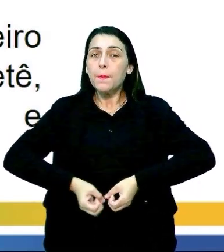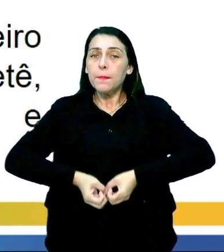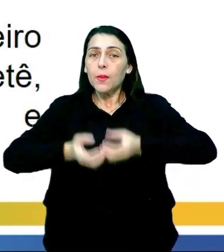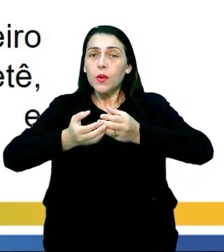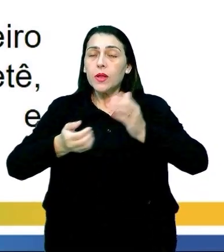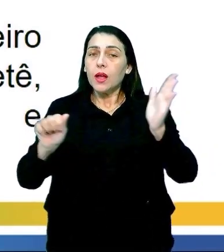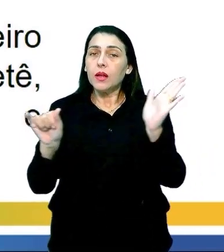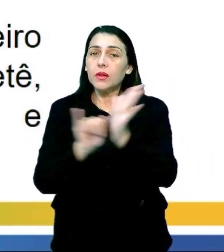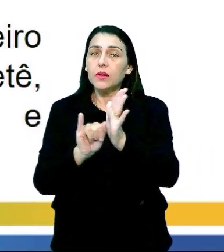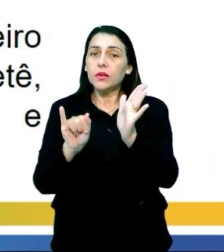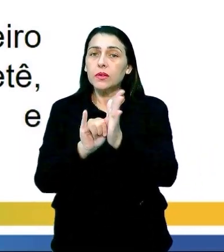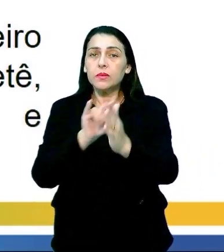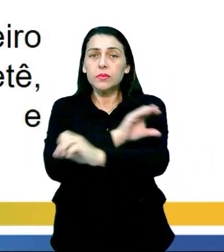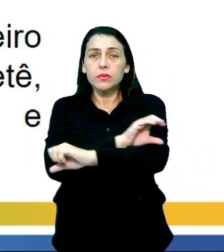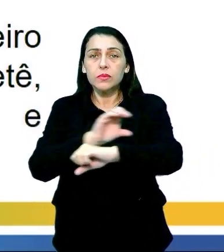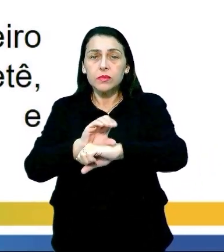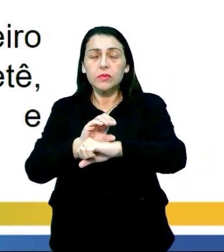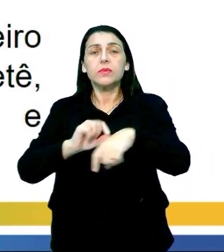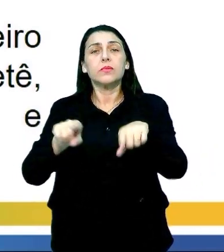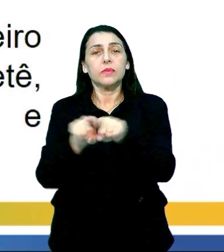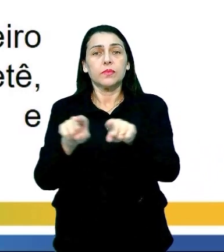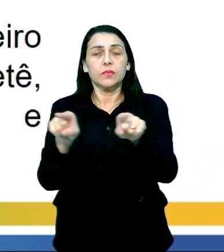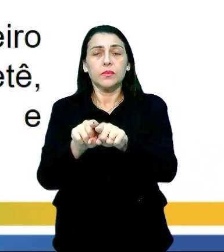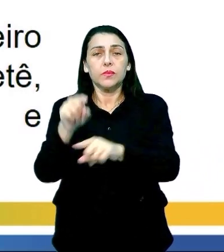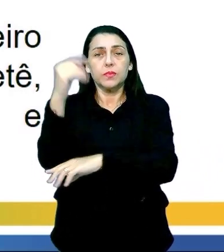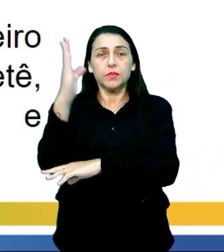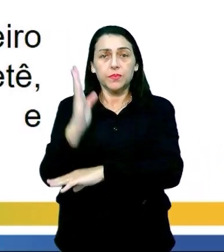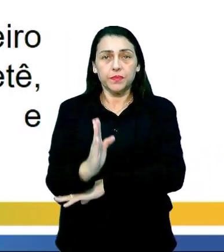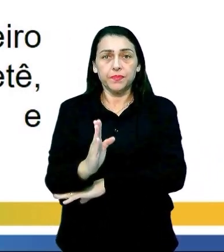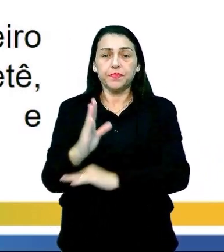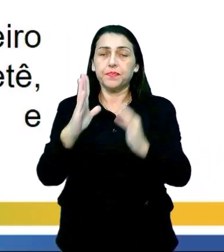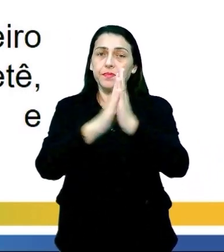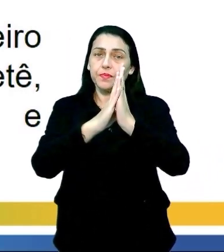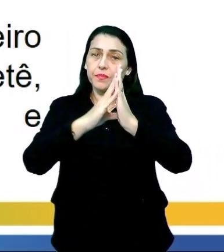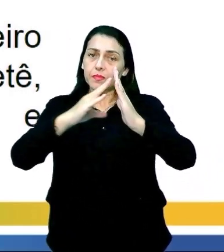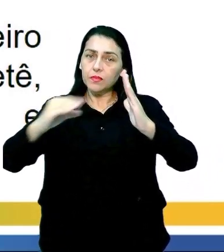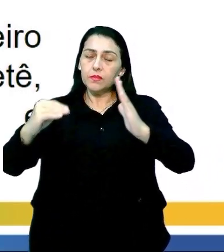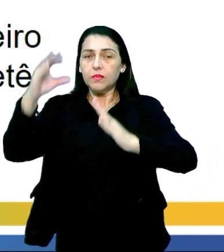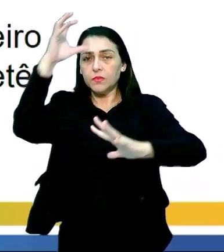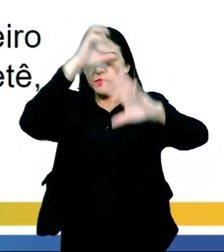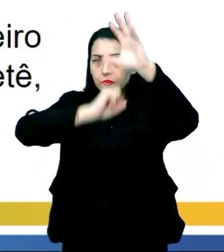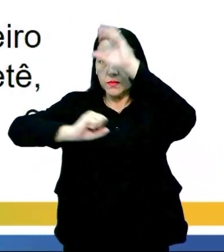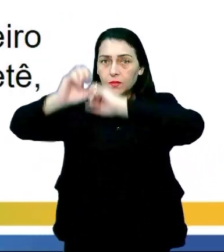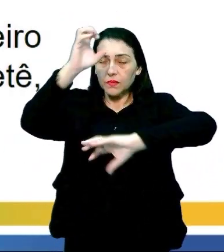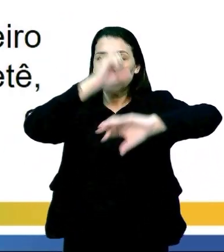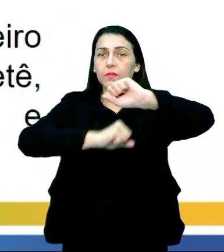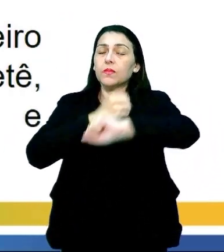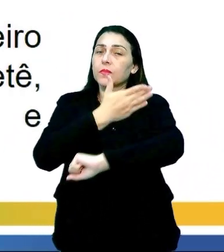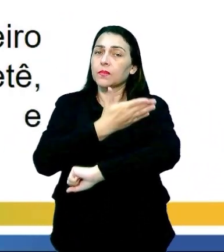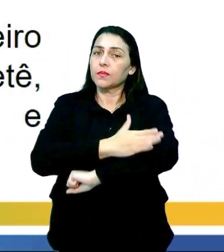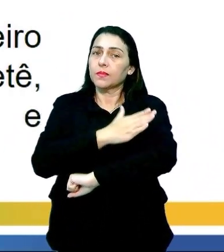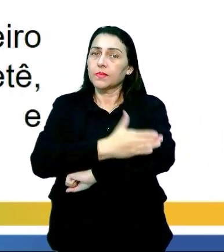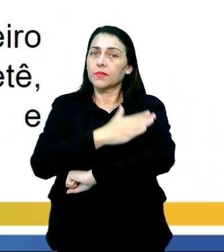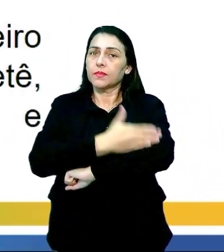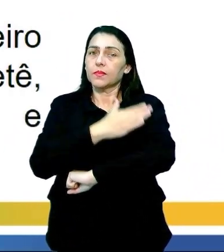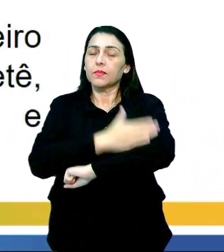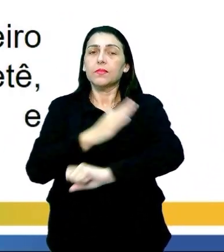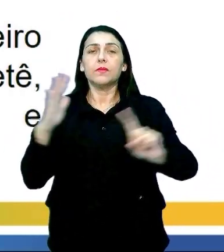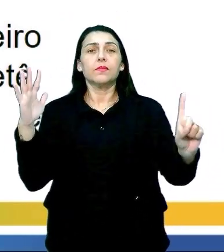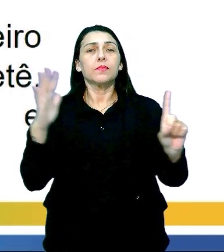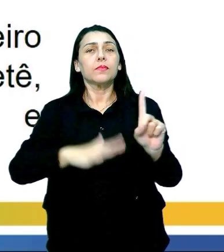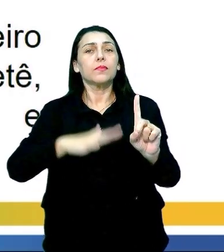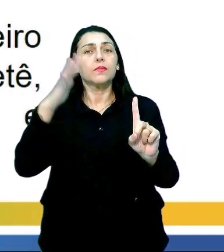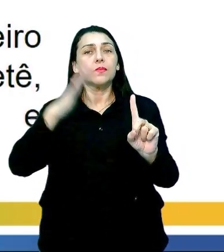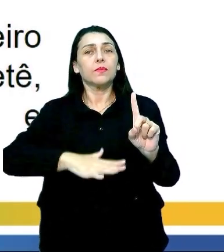a identidade cultural. Nesse sentido, o Brasil reflete toda essa aprendizagem por meio de suas práticas. Influenciado por